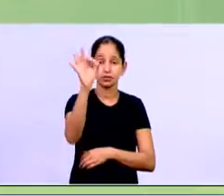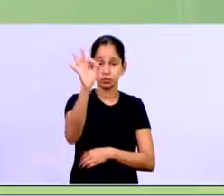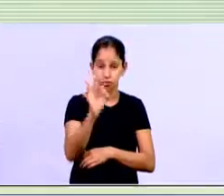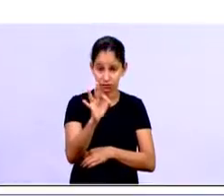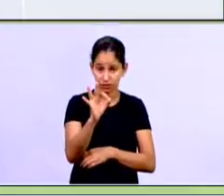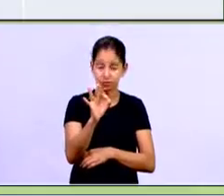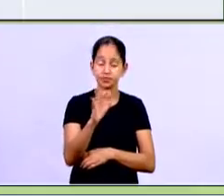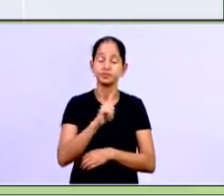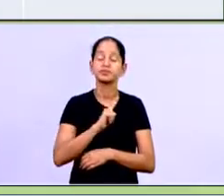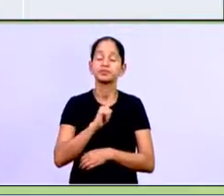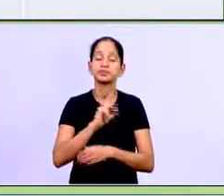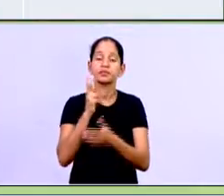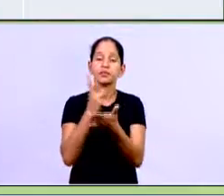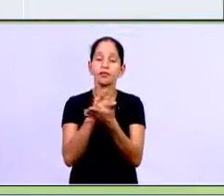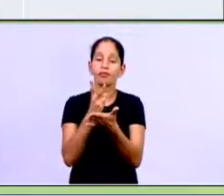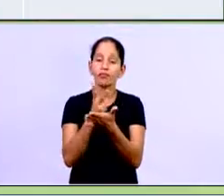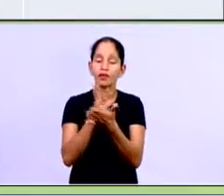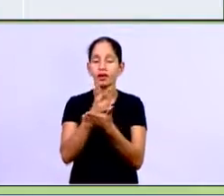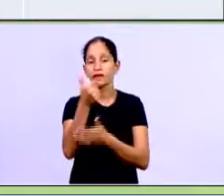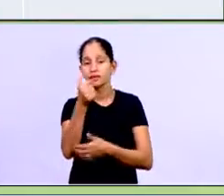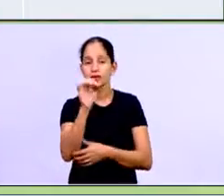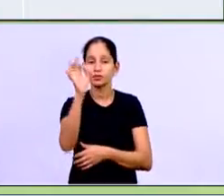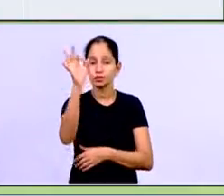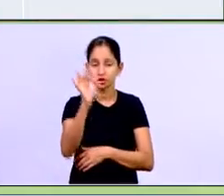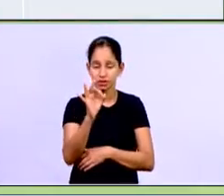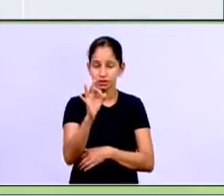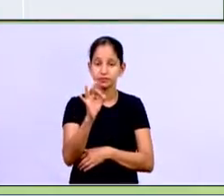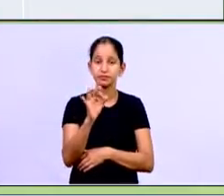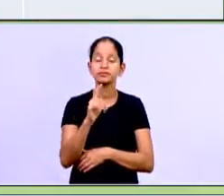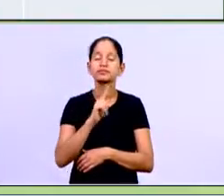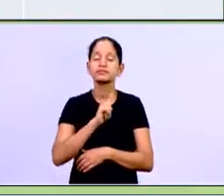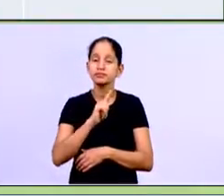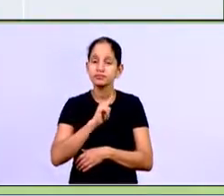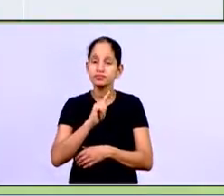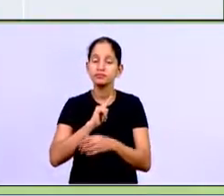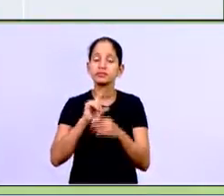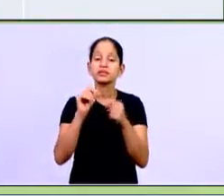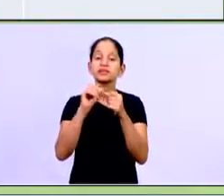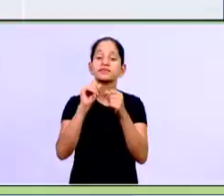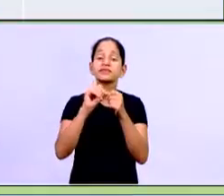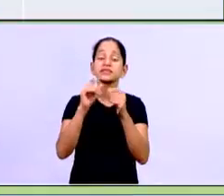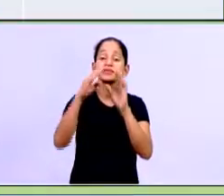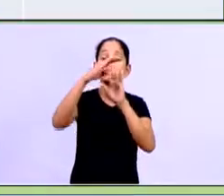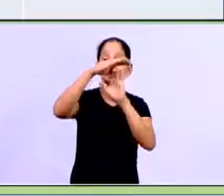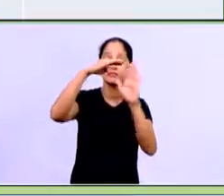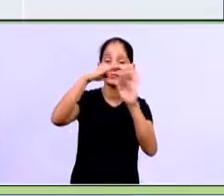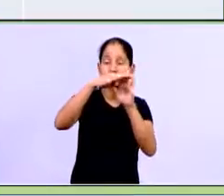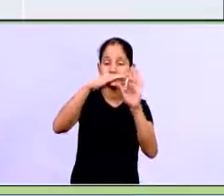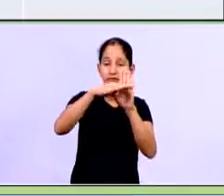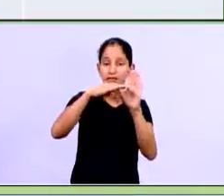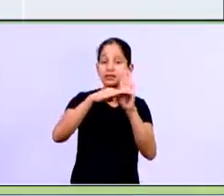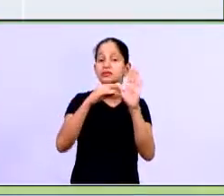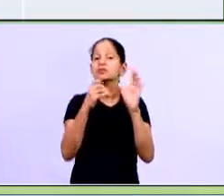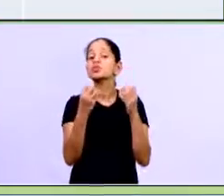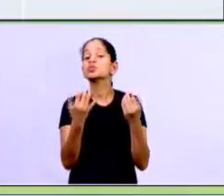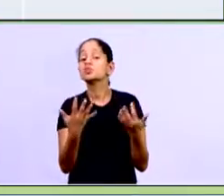calcular 10% de 1.000. E aí você transforma 10 dividido para 100, isso vai